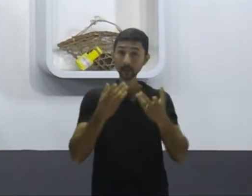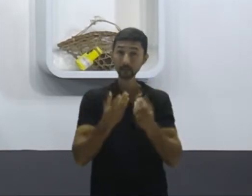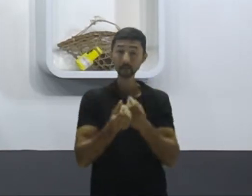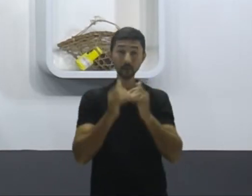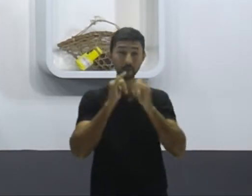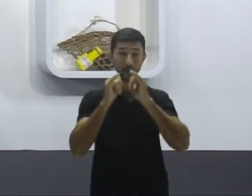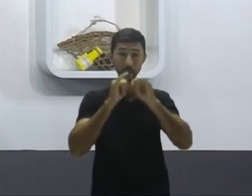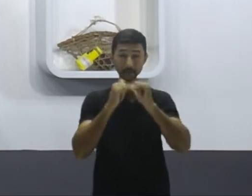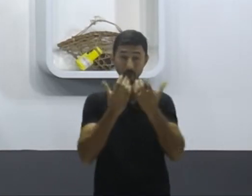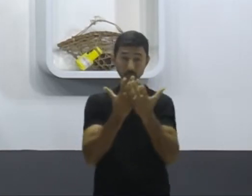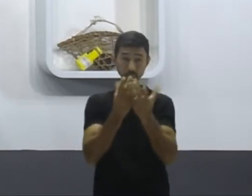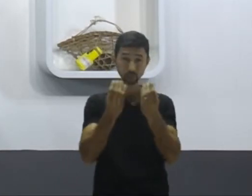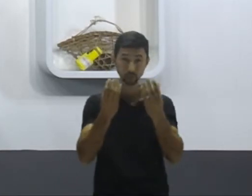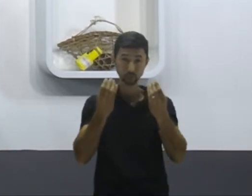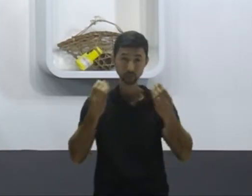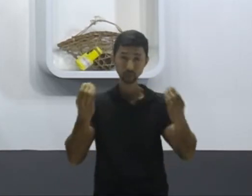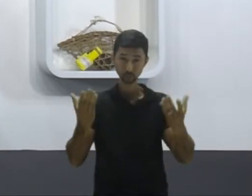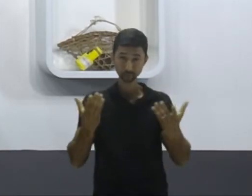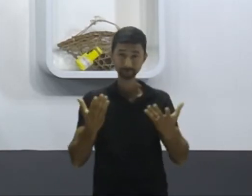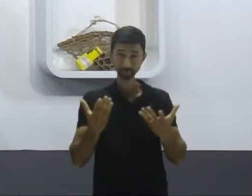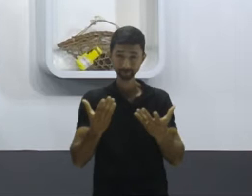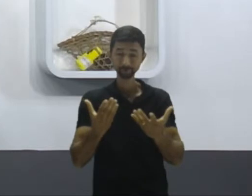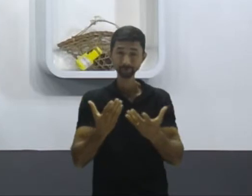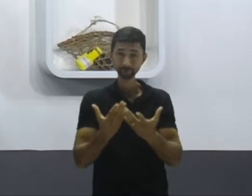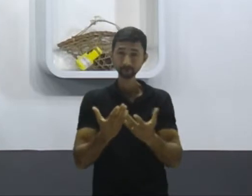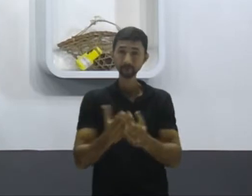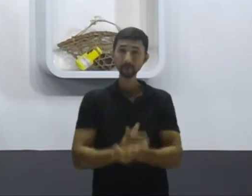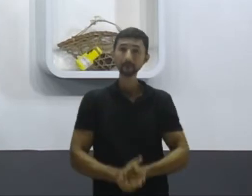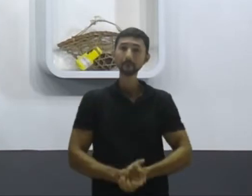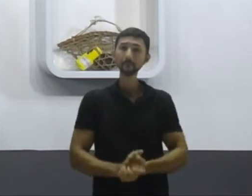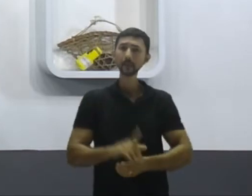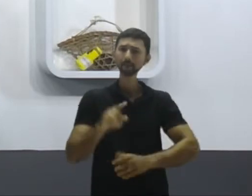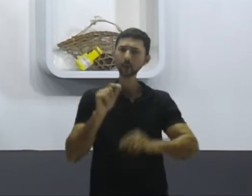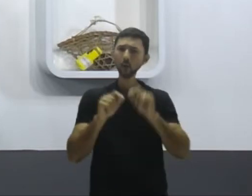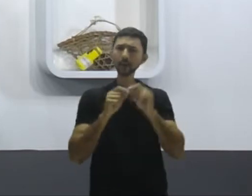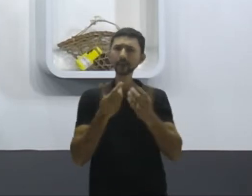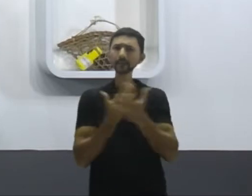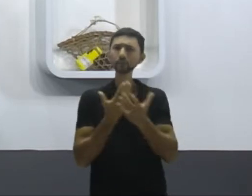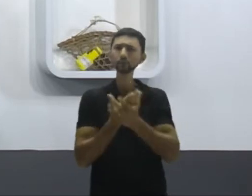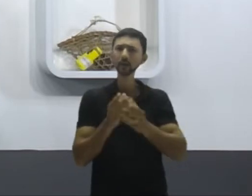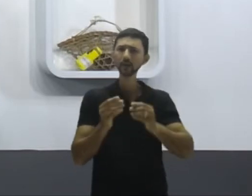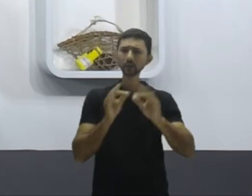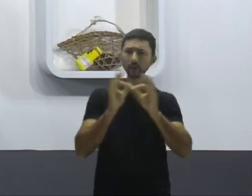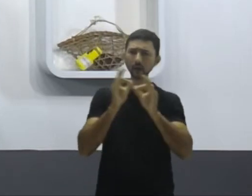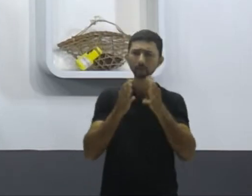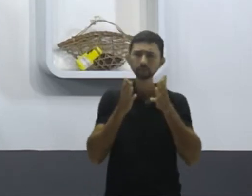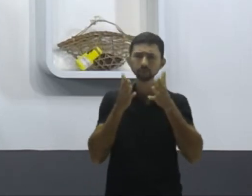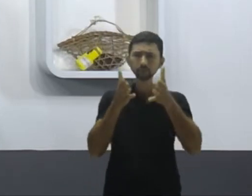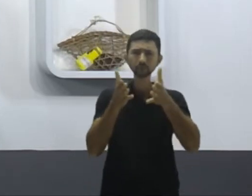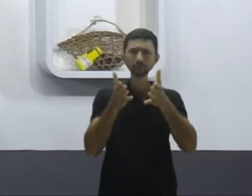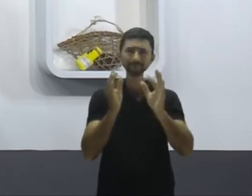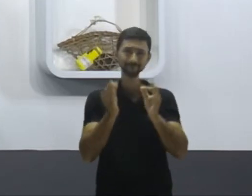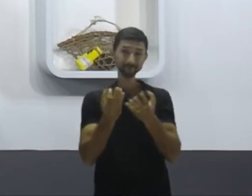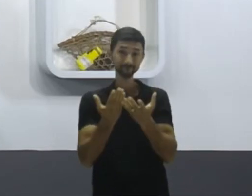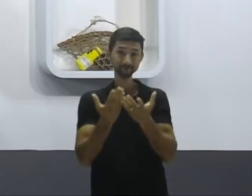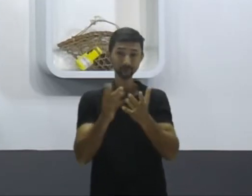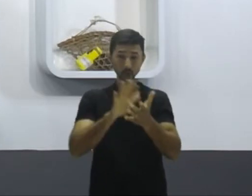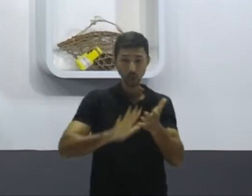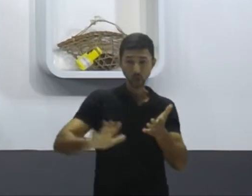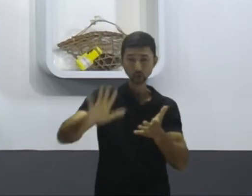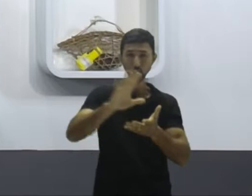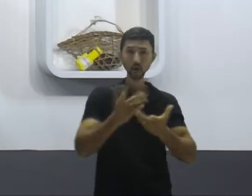muitas informações, tá, para a gente, mas o que a gente vai fazer aqui é traçar um panorama geral sobre